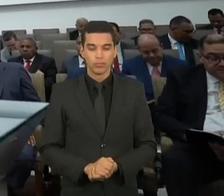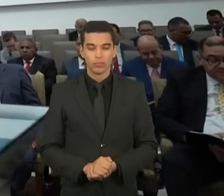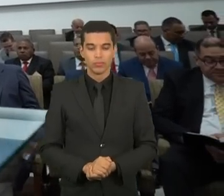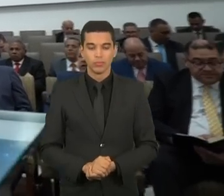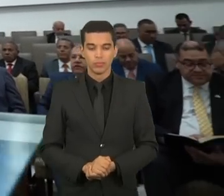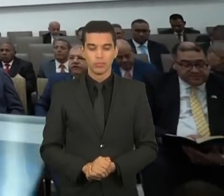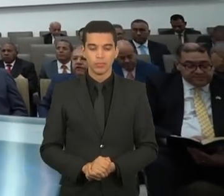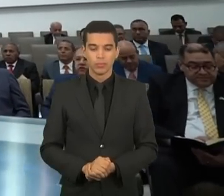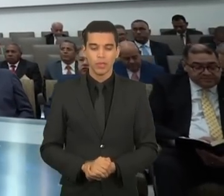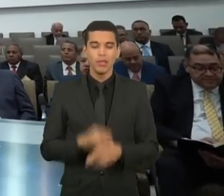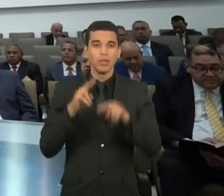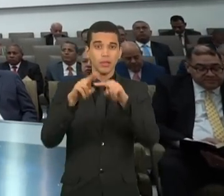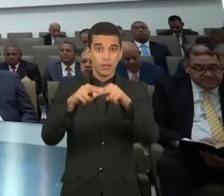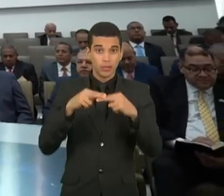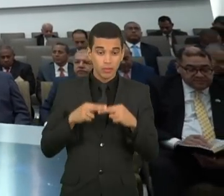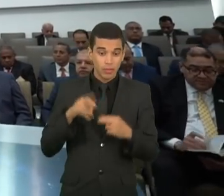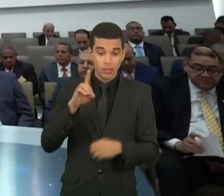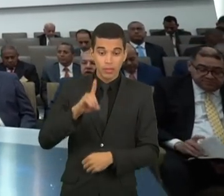lhe manifestou.